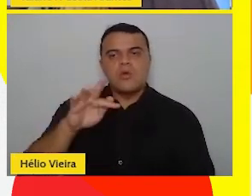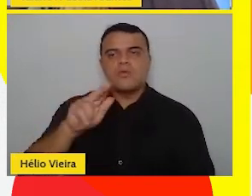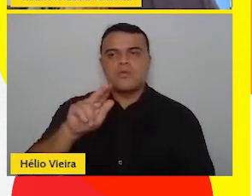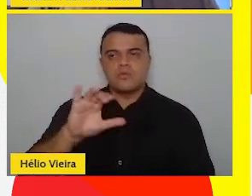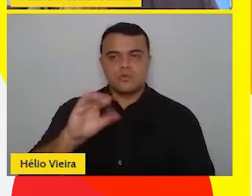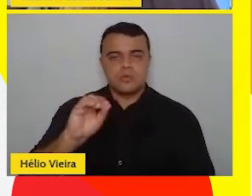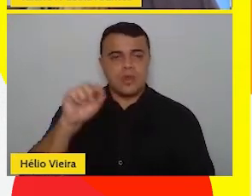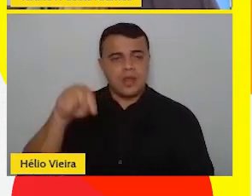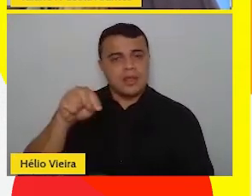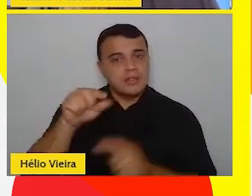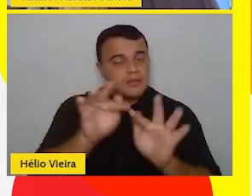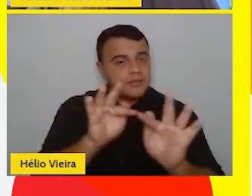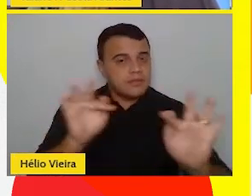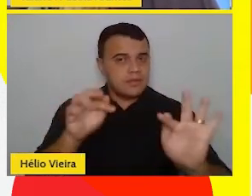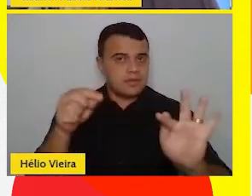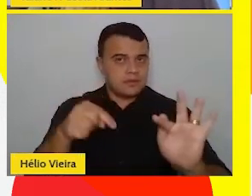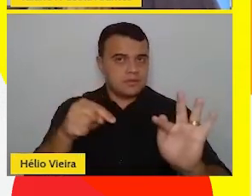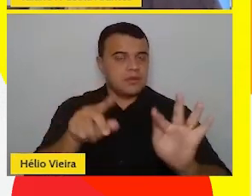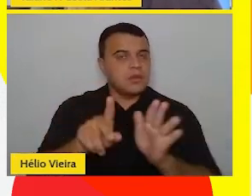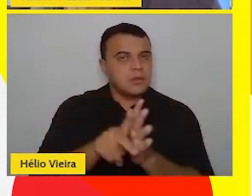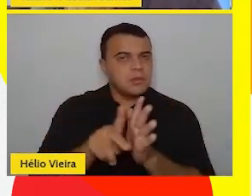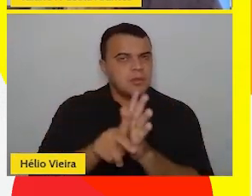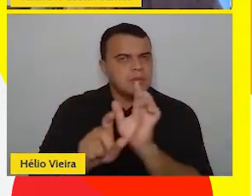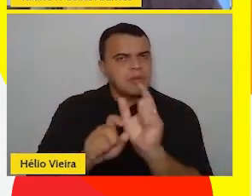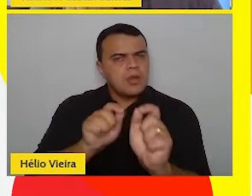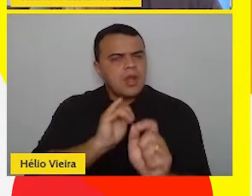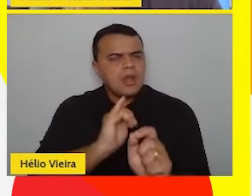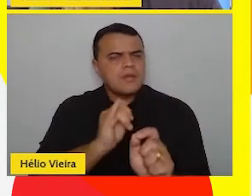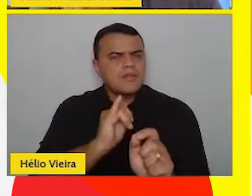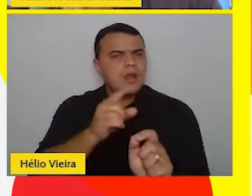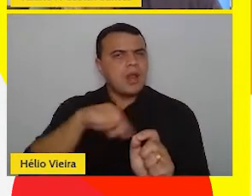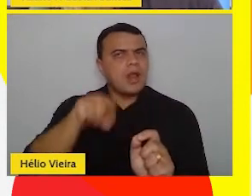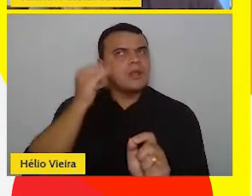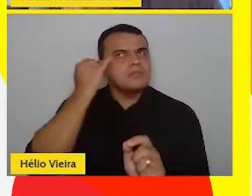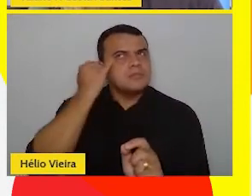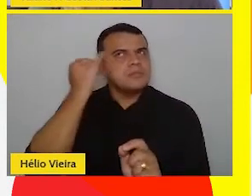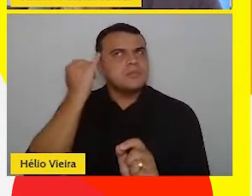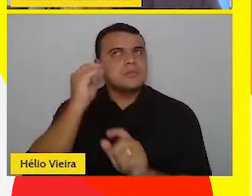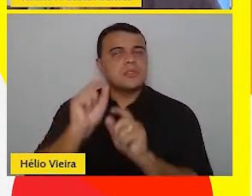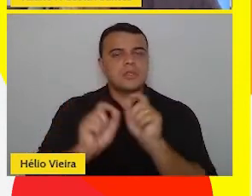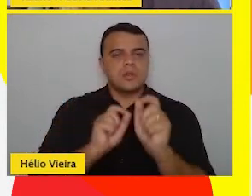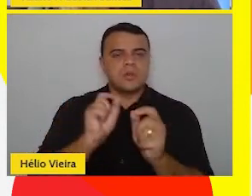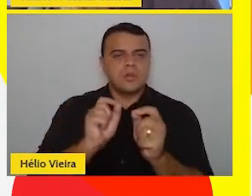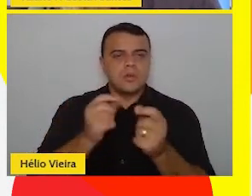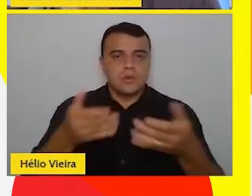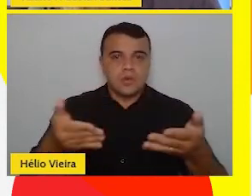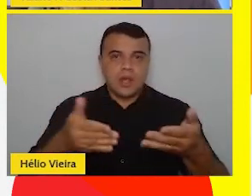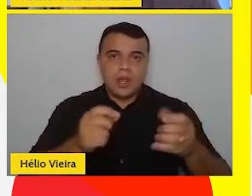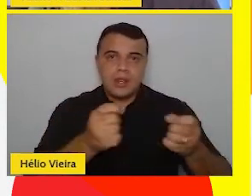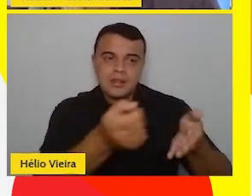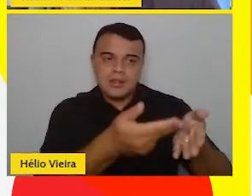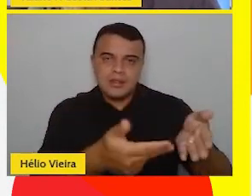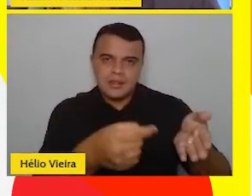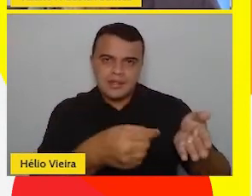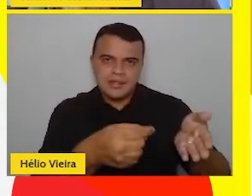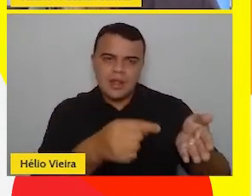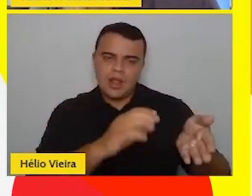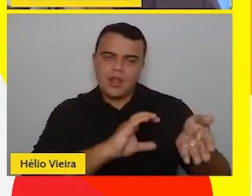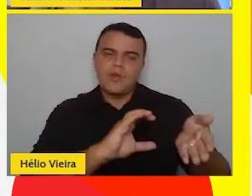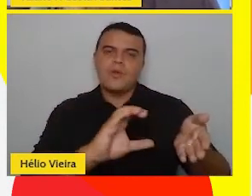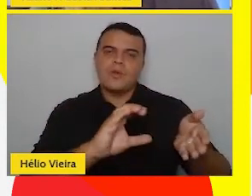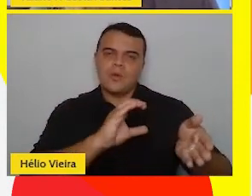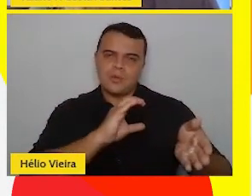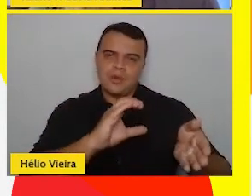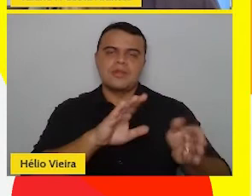essa frase, ela transmite a ideia de que a imagem também é comunicação, e a